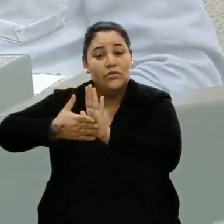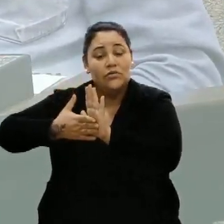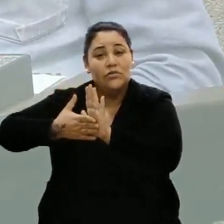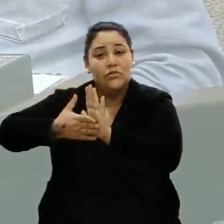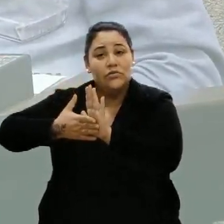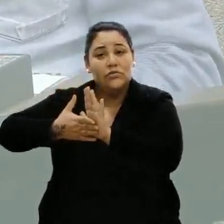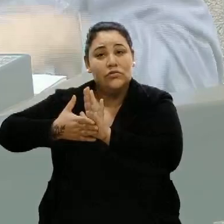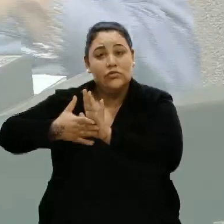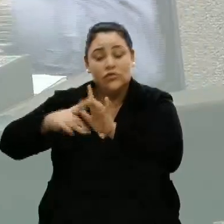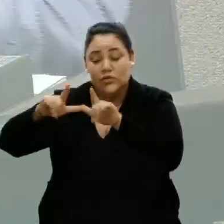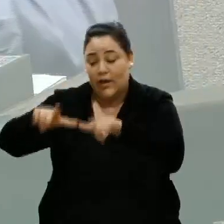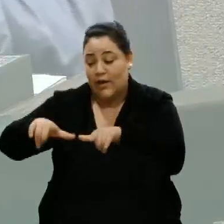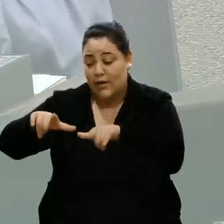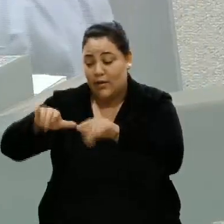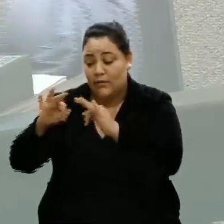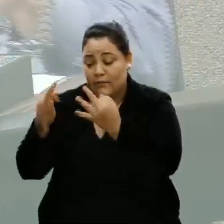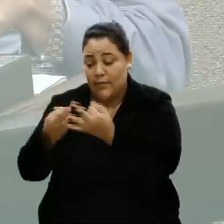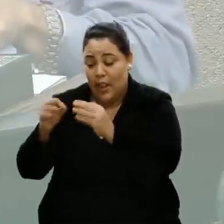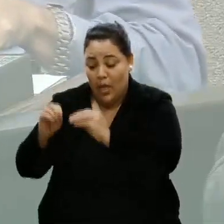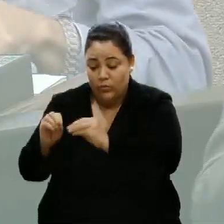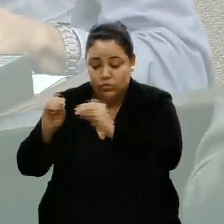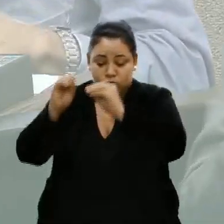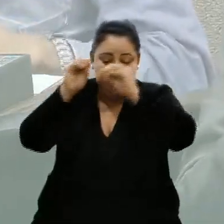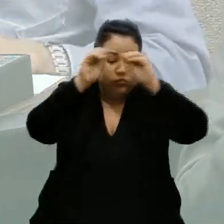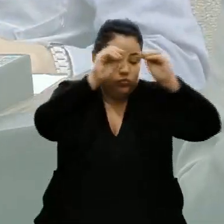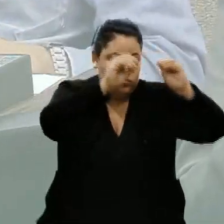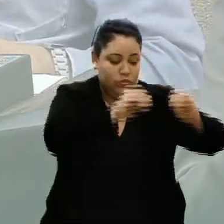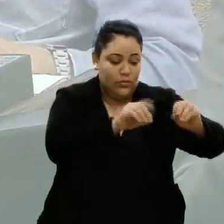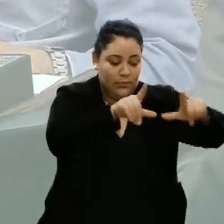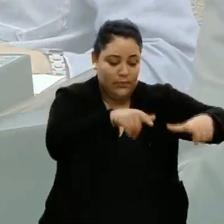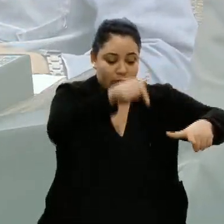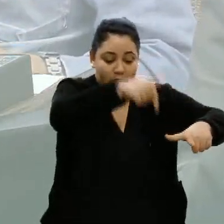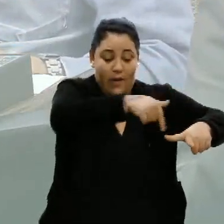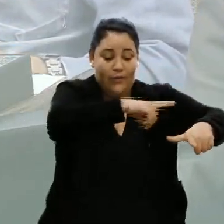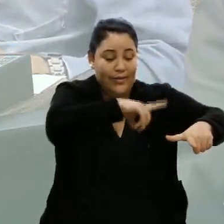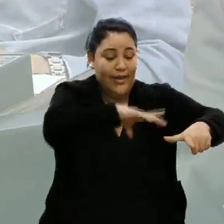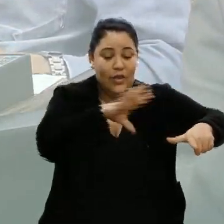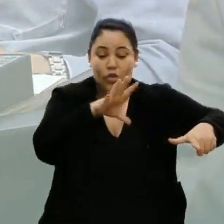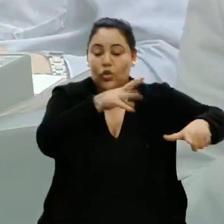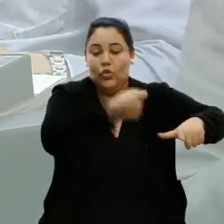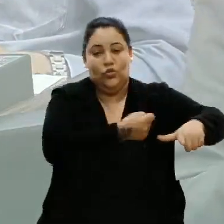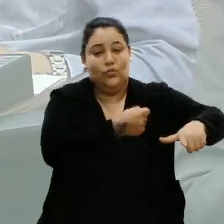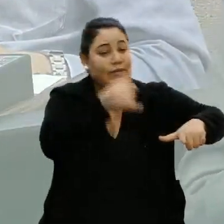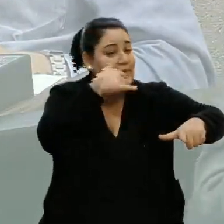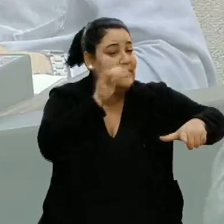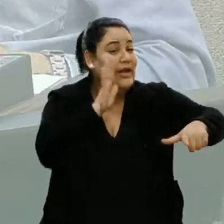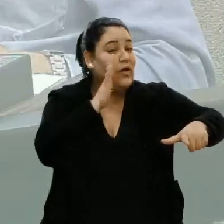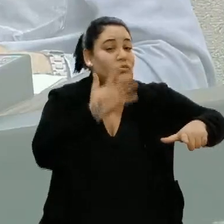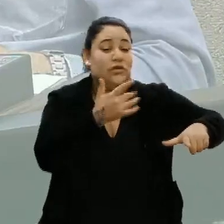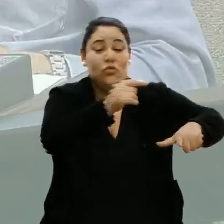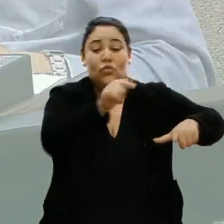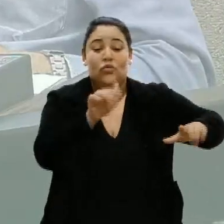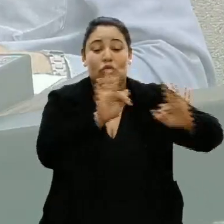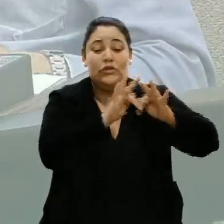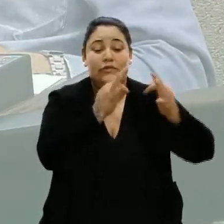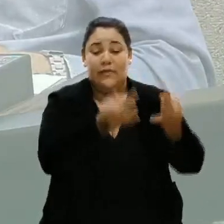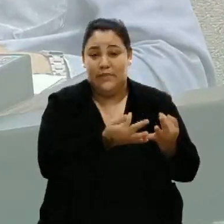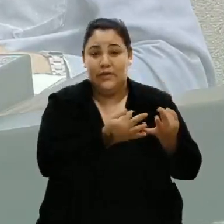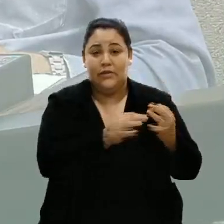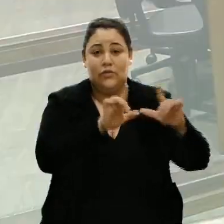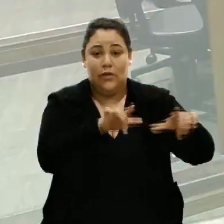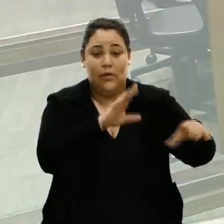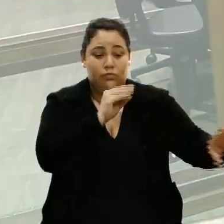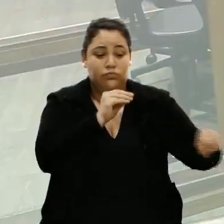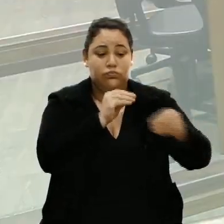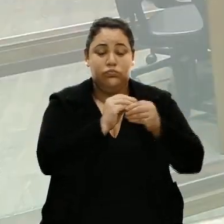locadas essas famílias, terem todo esse serviço para que a gente não passe o que passou com aquelas famílias do Campos da Serra. A sua parte,